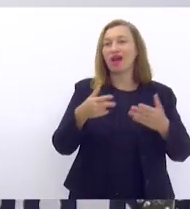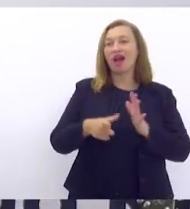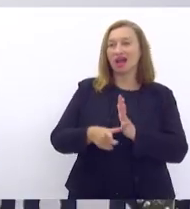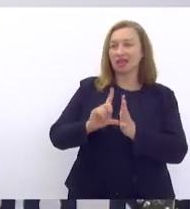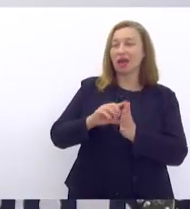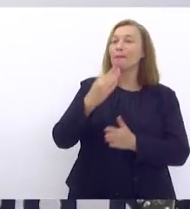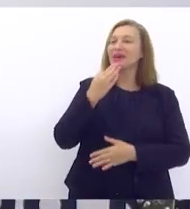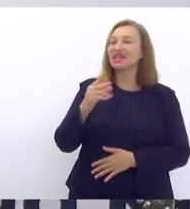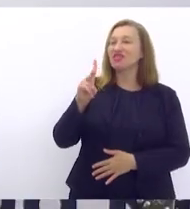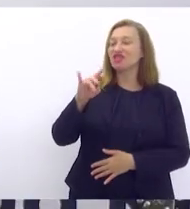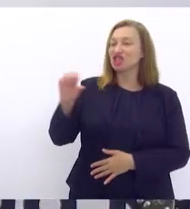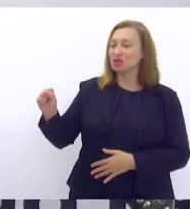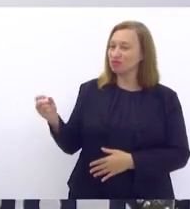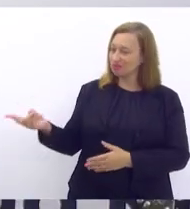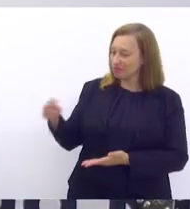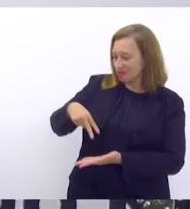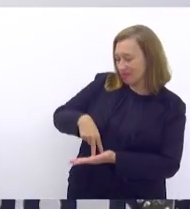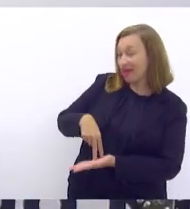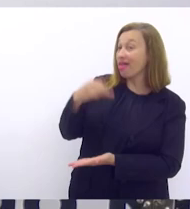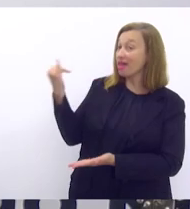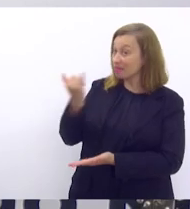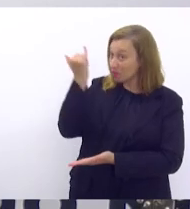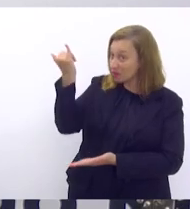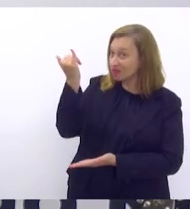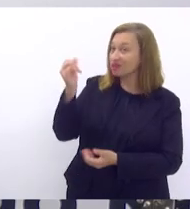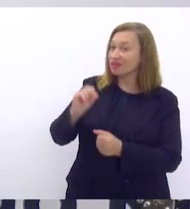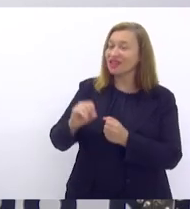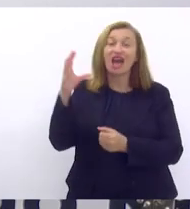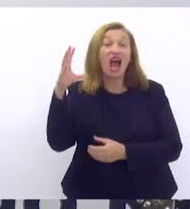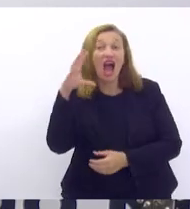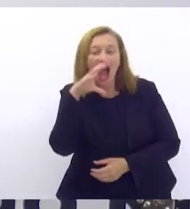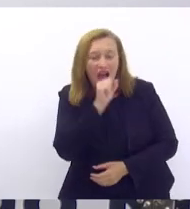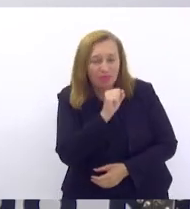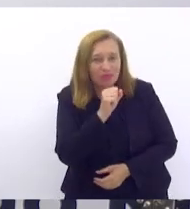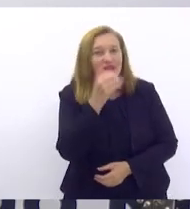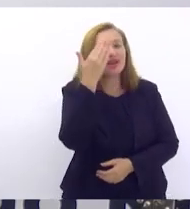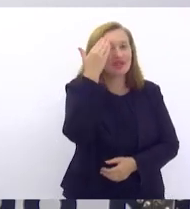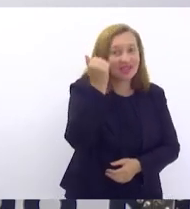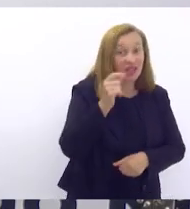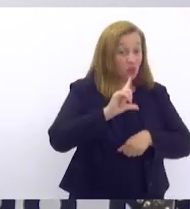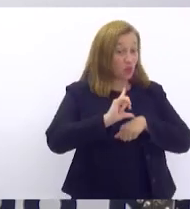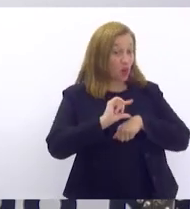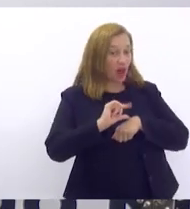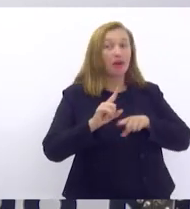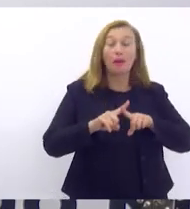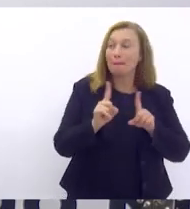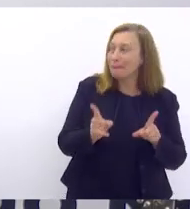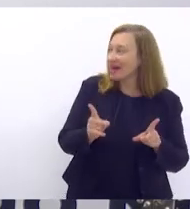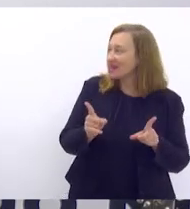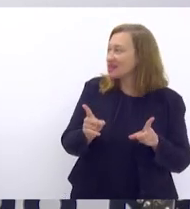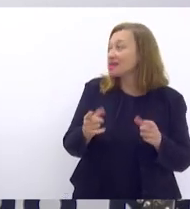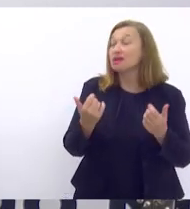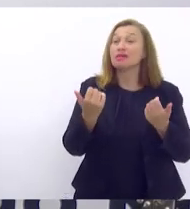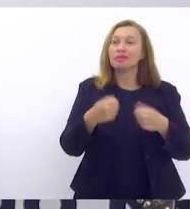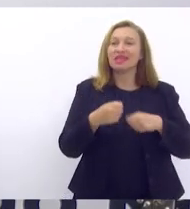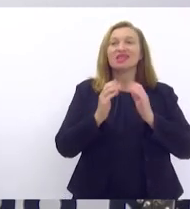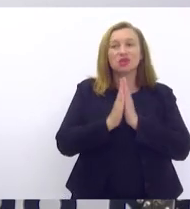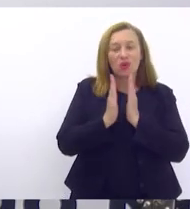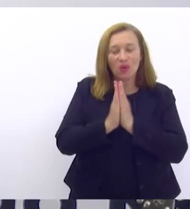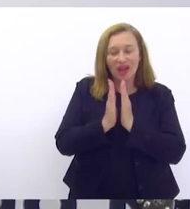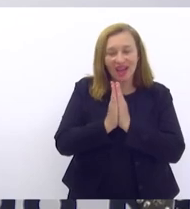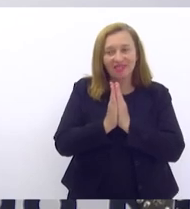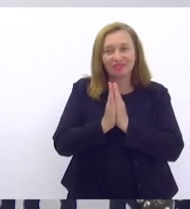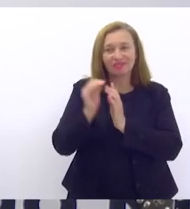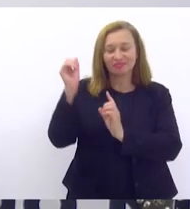Vinícius. Vinícius, fica de pé. É muito importante que a gente faça rapidamente. Eu sei que o horário já foi, mas a gente precisa orar por este